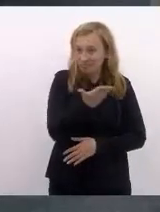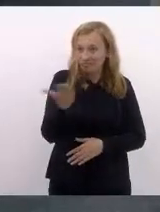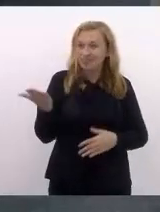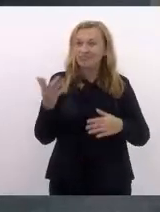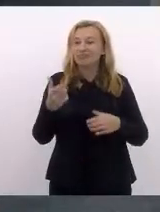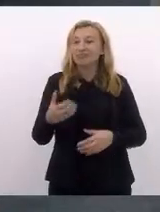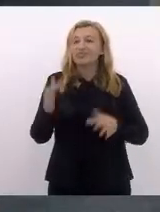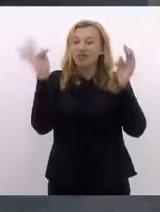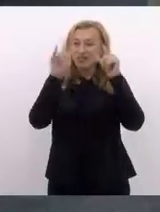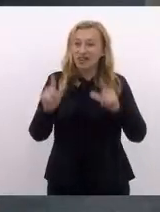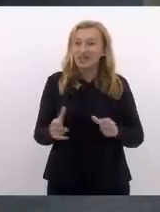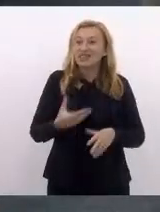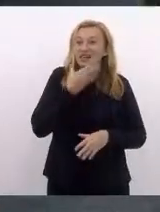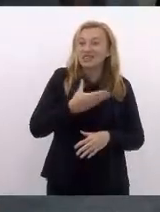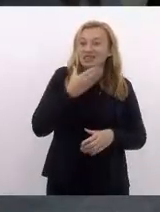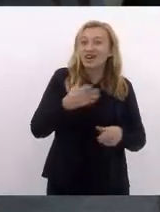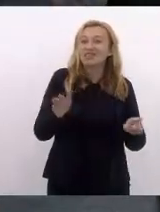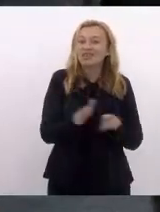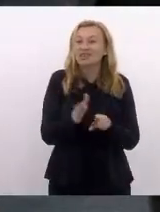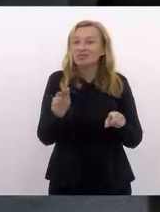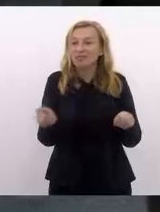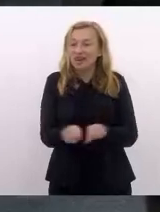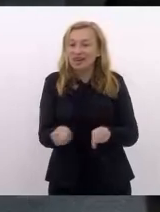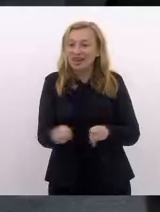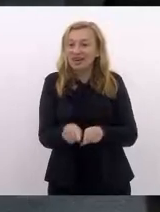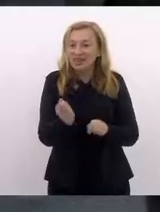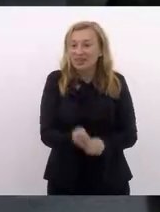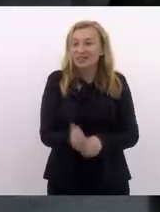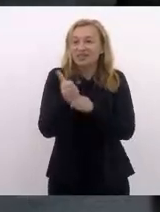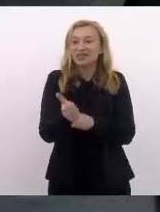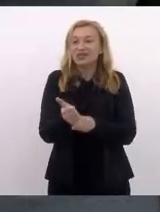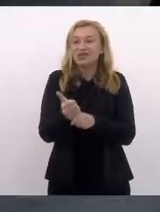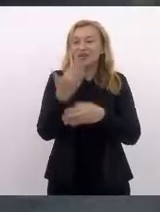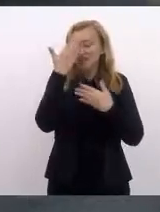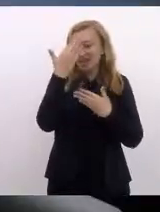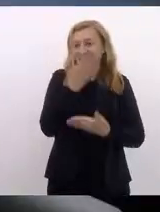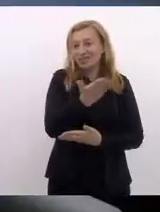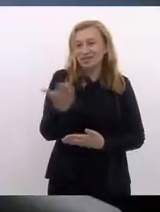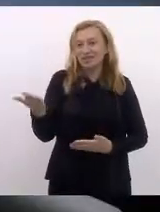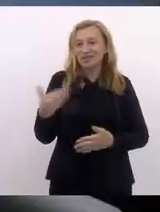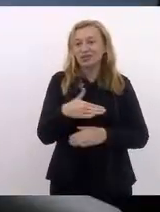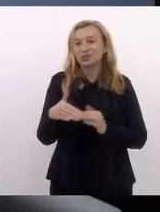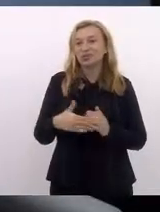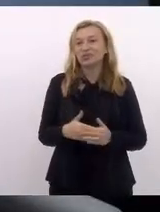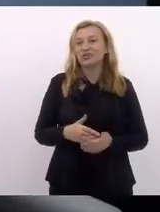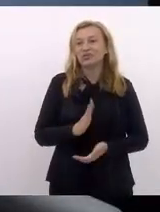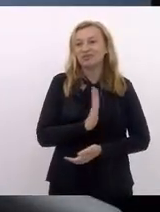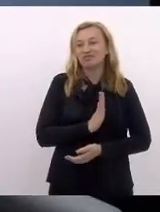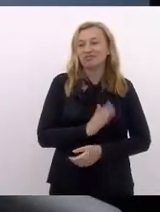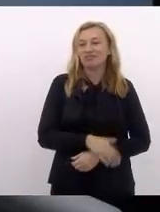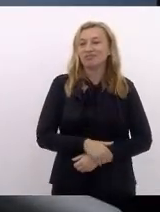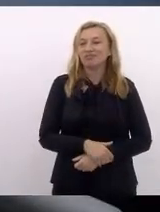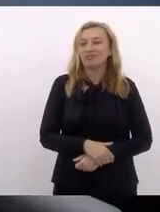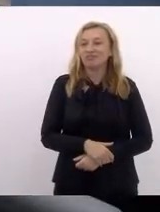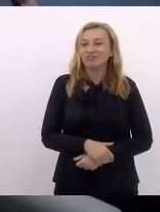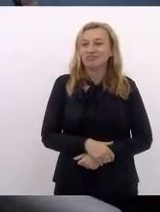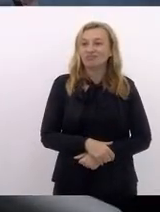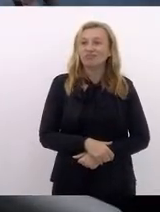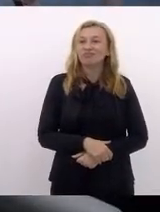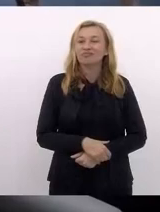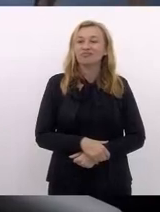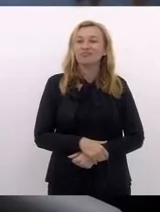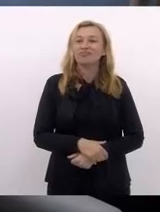feliz Natal feliz Ano Novo e receba o meu carinho que é de coração obrigado a todos e a